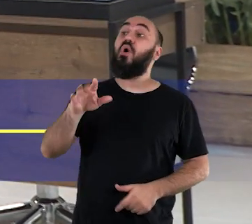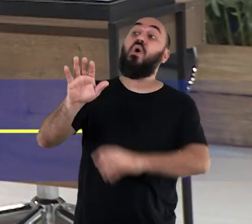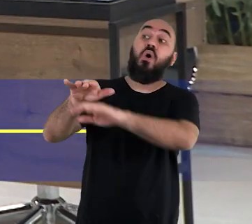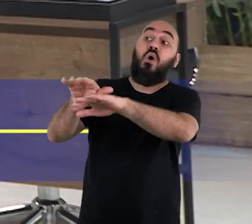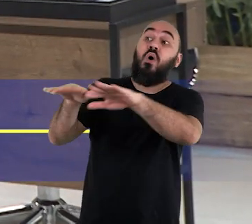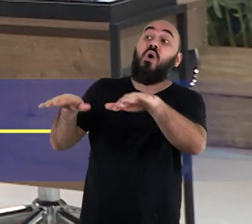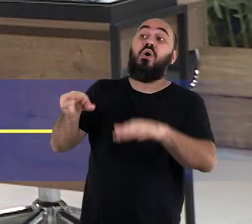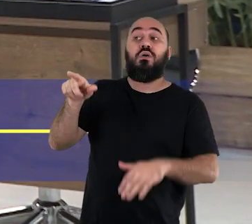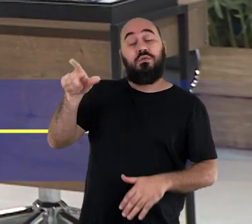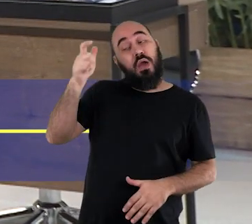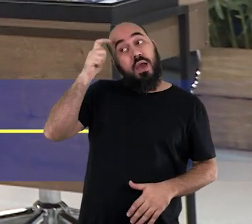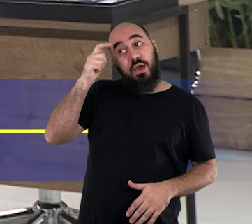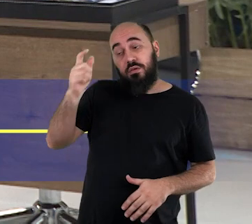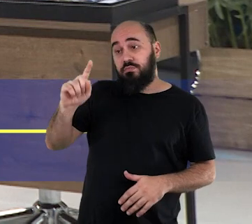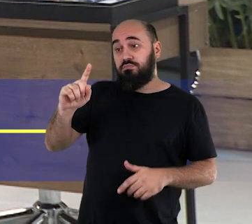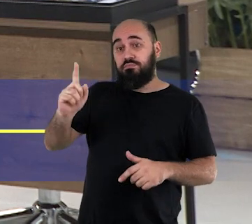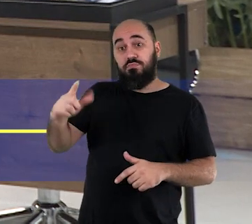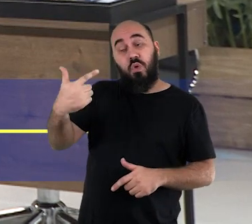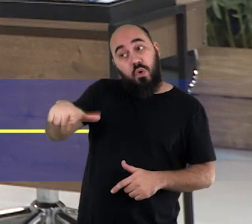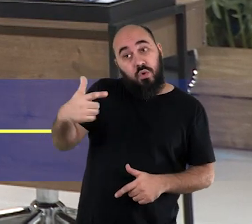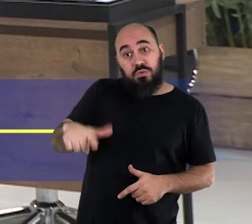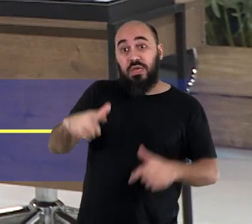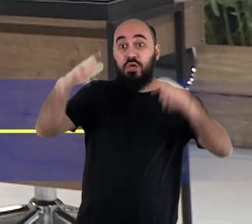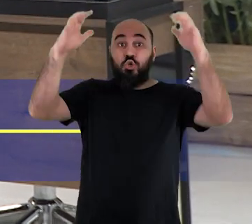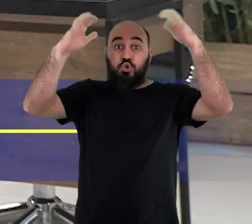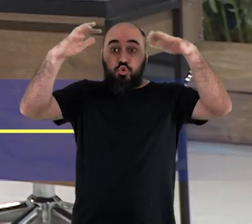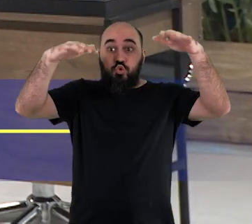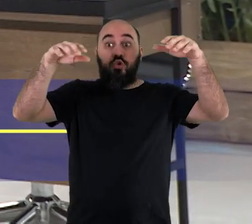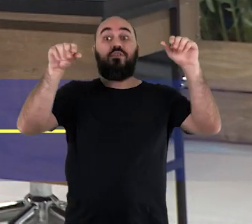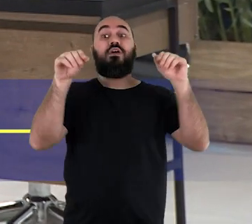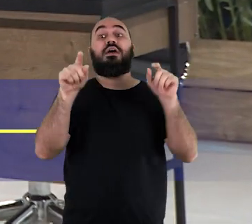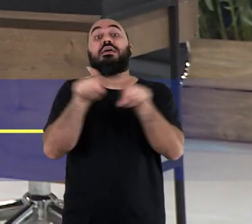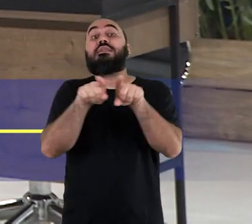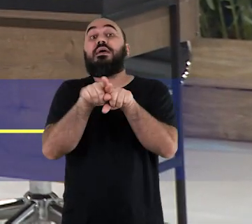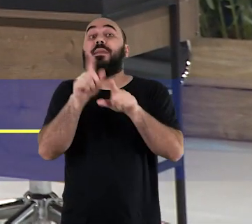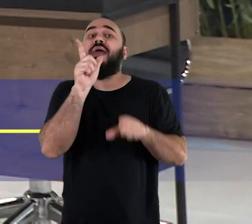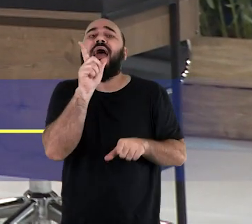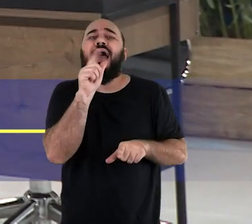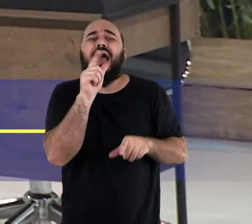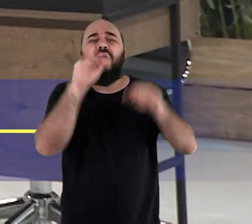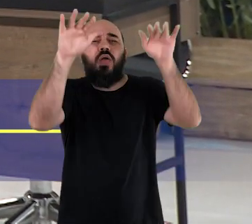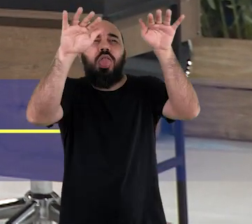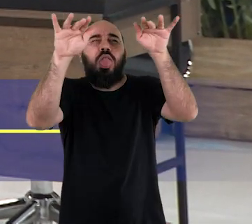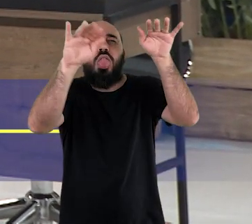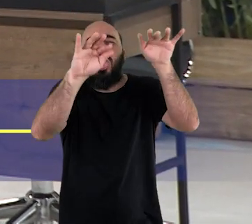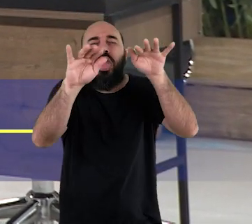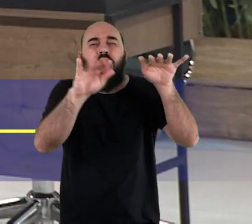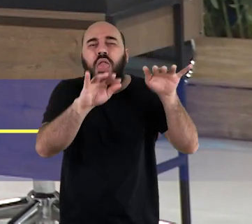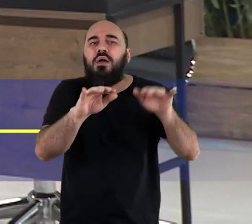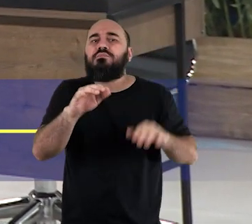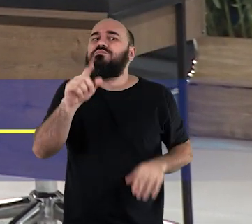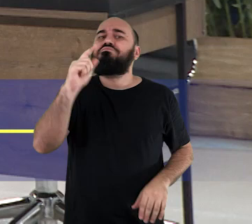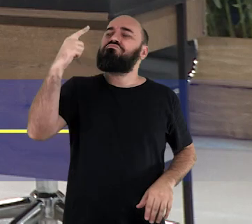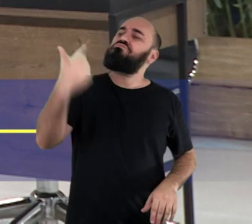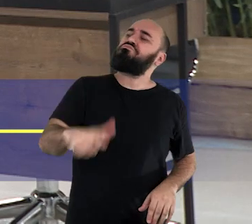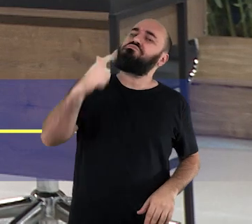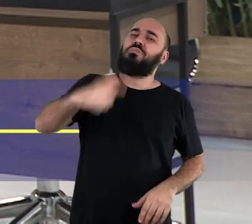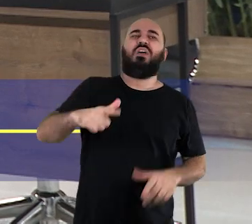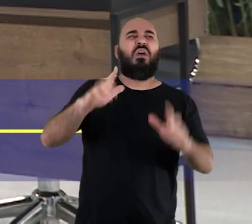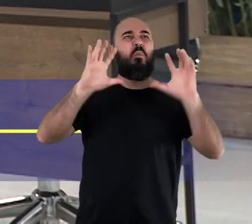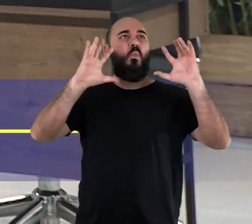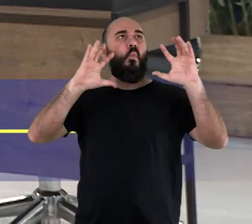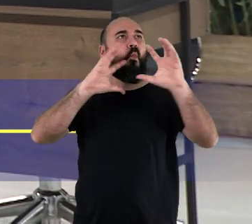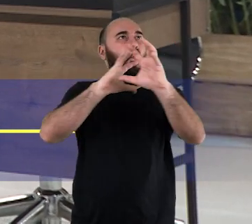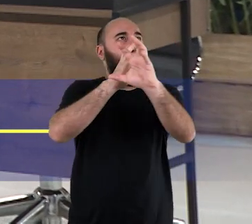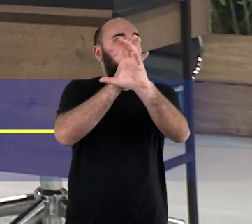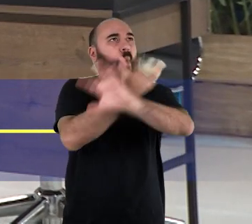mesmo orvalho nos próximos anos, de acordo com a palavra do Senhor. E é claro que isso era